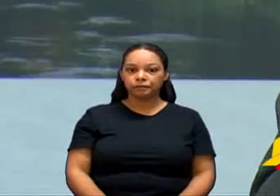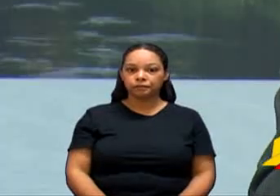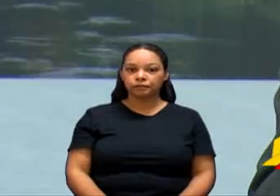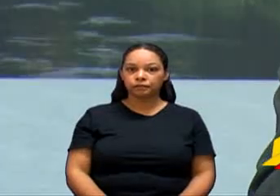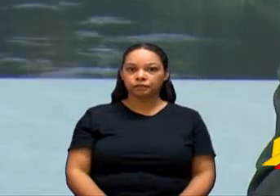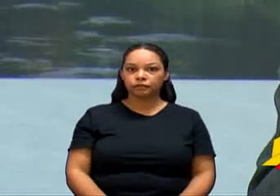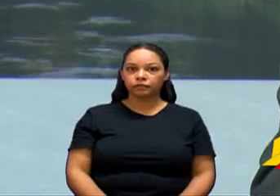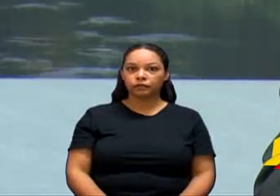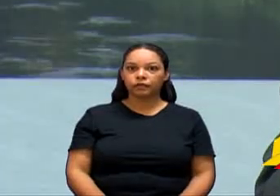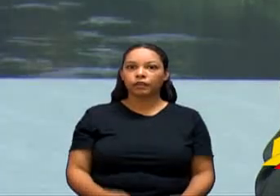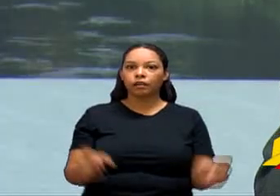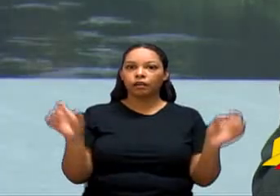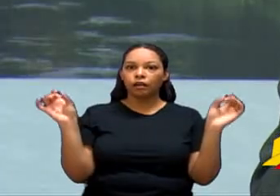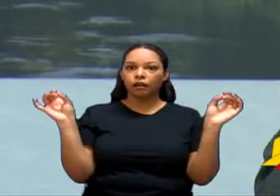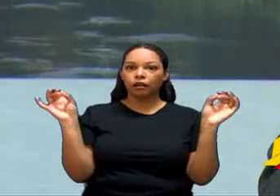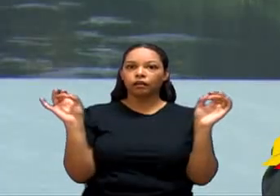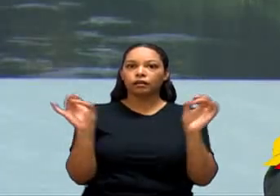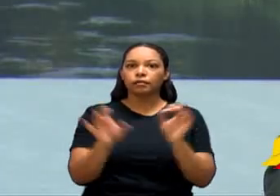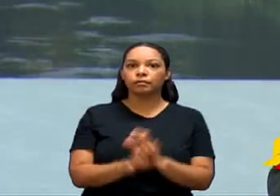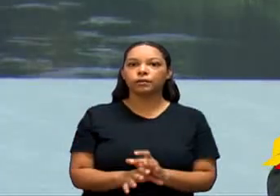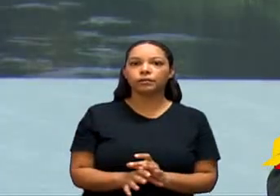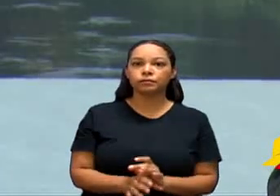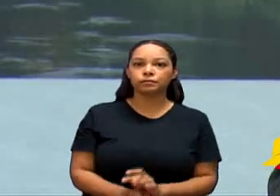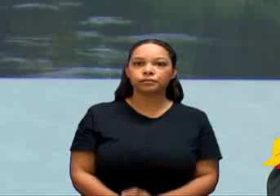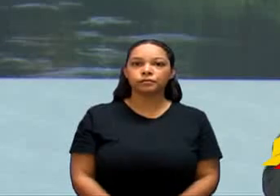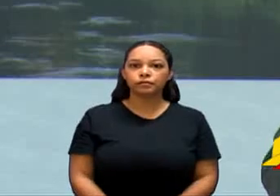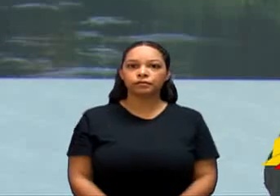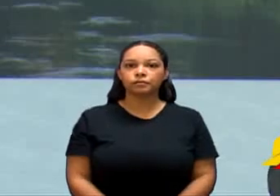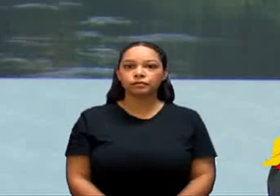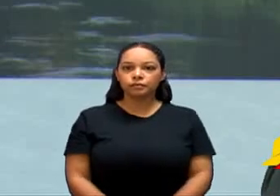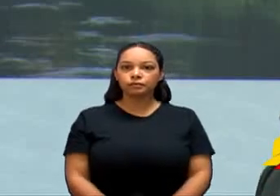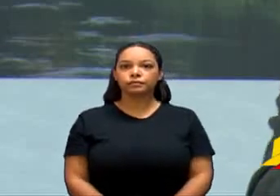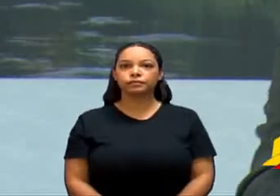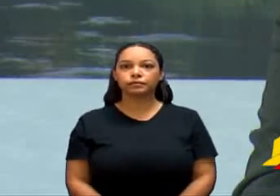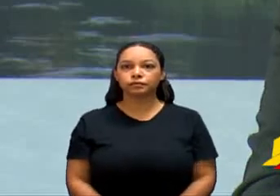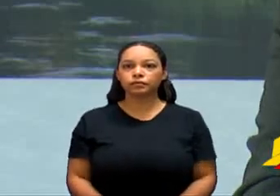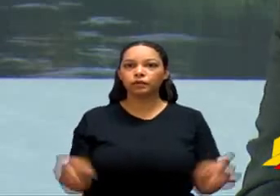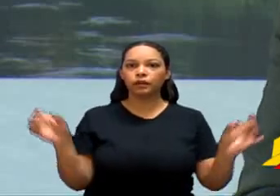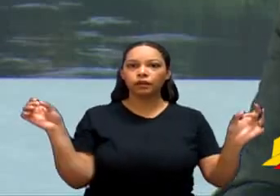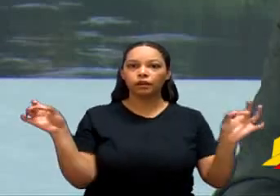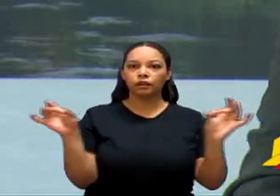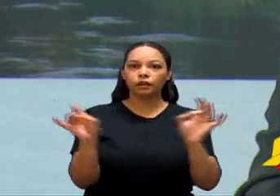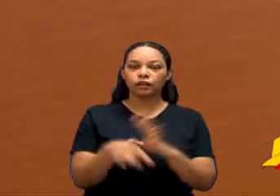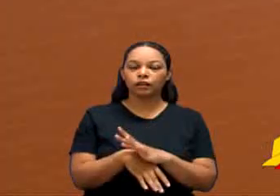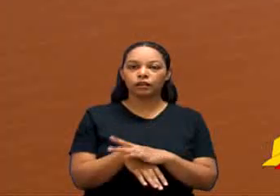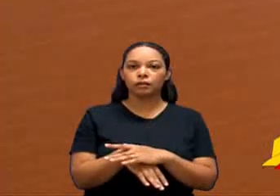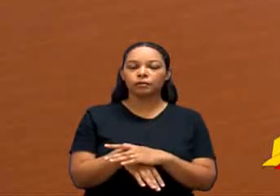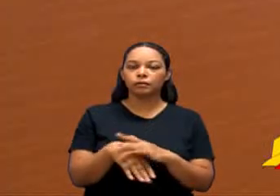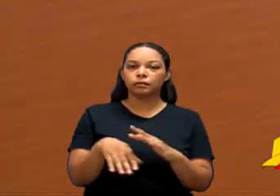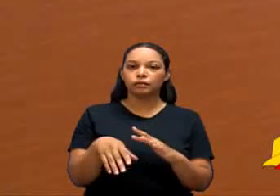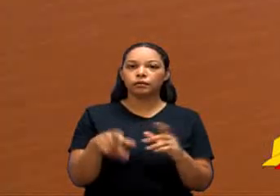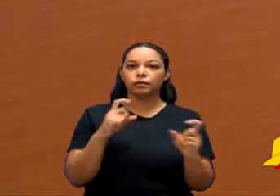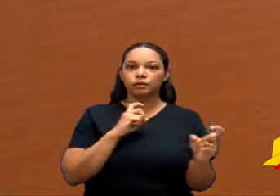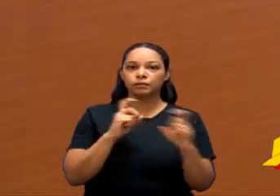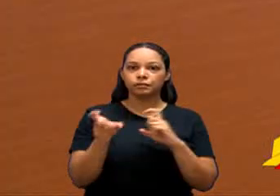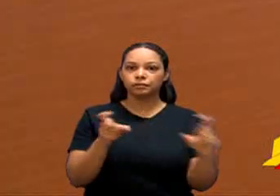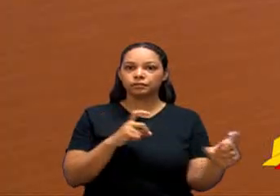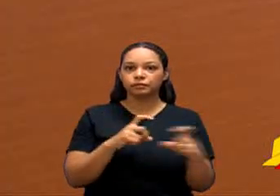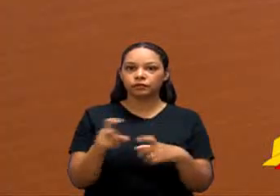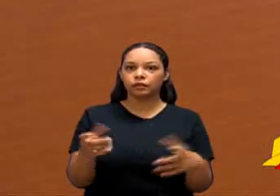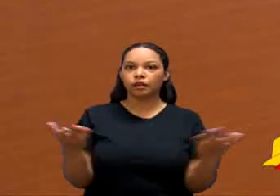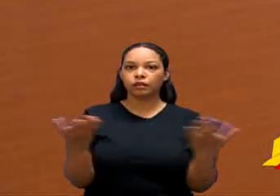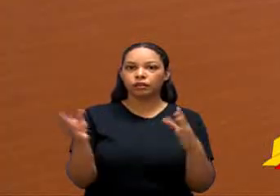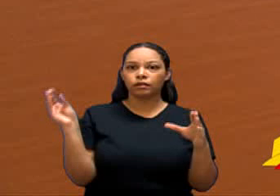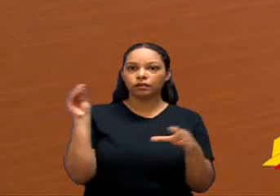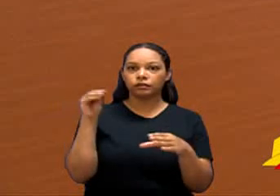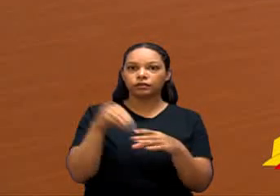É encerrado. E vamos colocar para votação. É encerrado a discussão. Eu coloco em